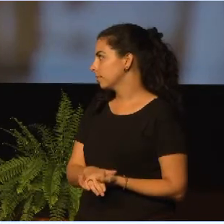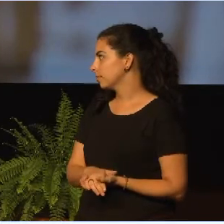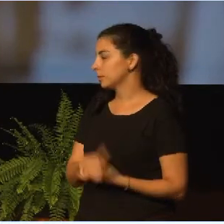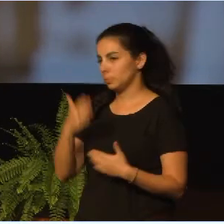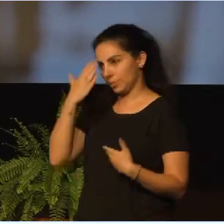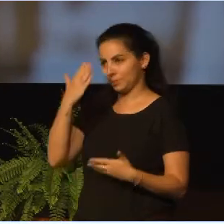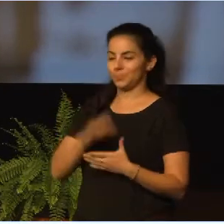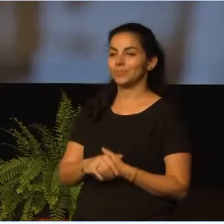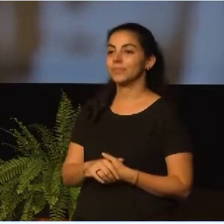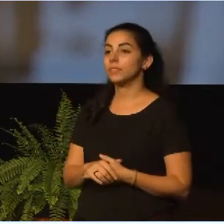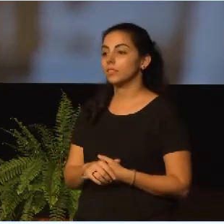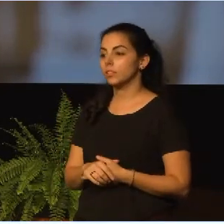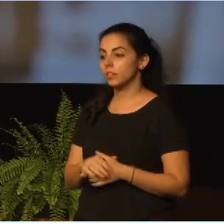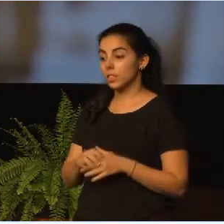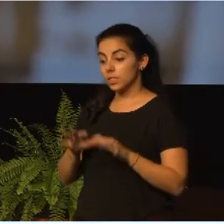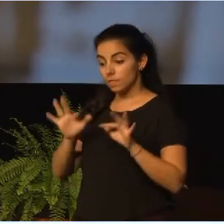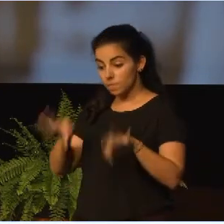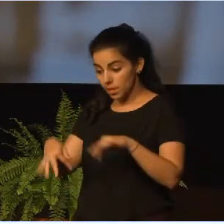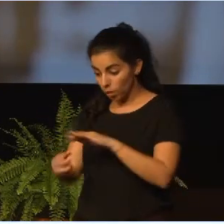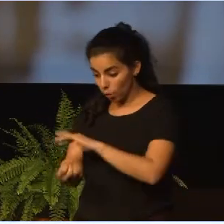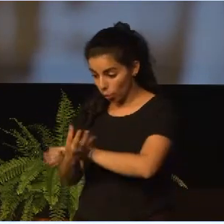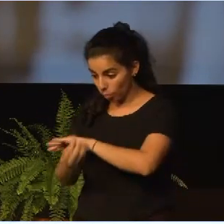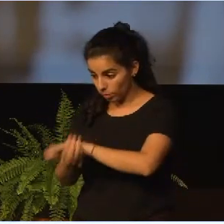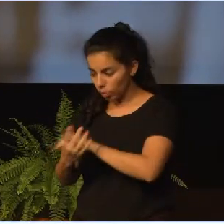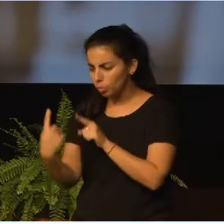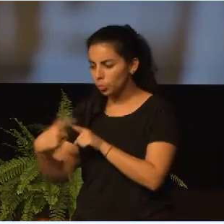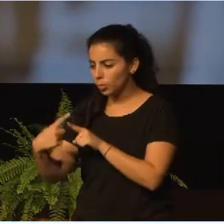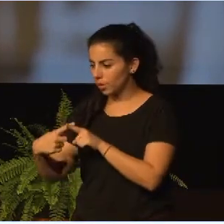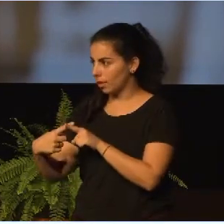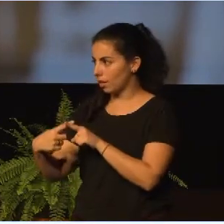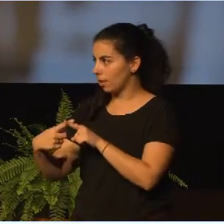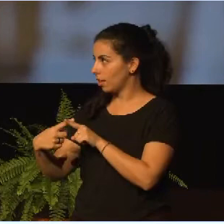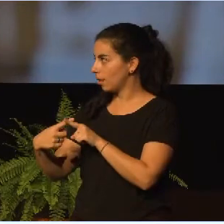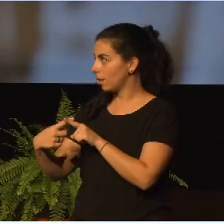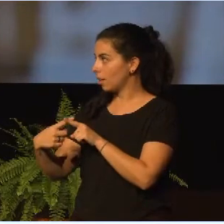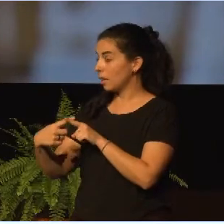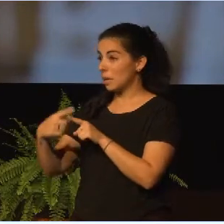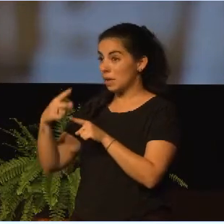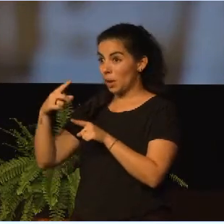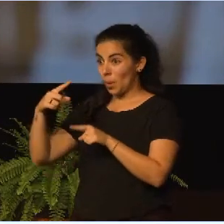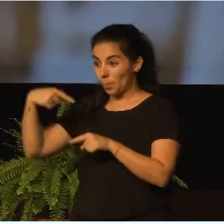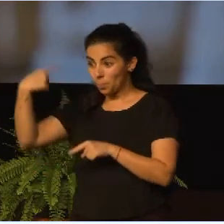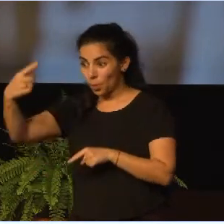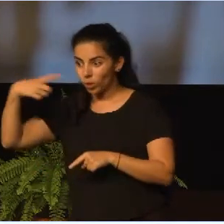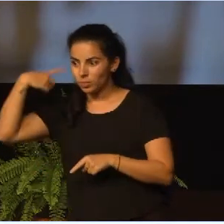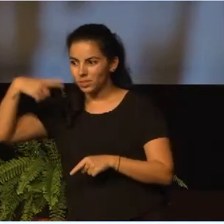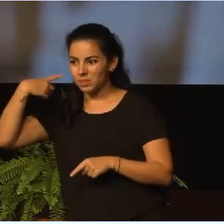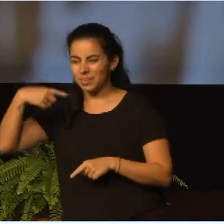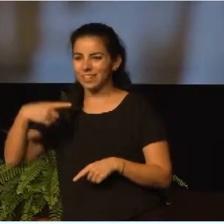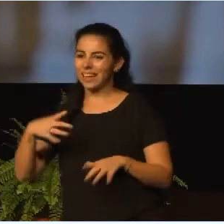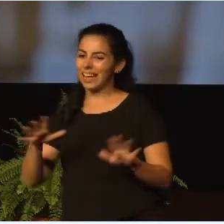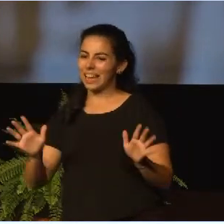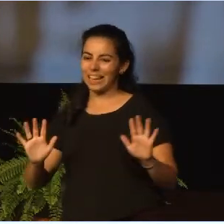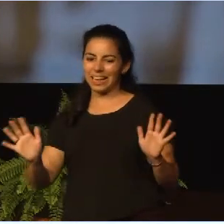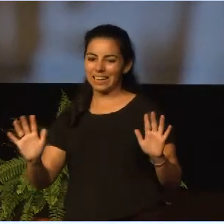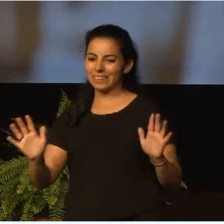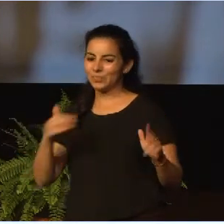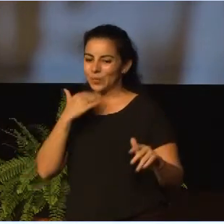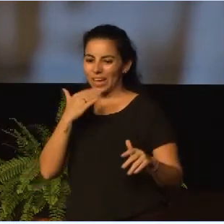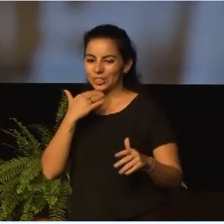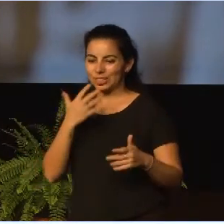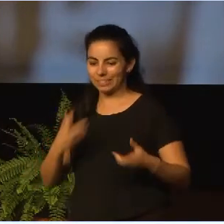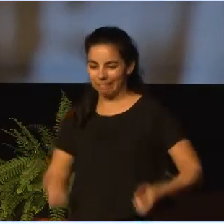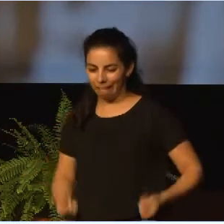Obrigado. E acabar com a corrupção é porque o próximo que entrar, ele já sabe. Puta, meu, já nem vou com essa cabeça. Vai dar merda. É melhor